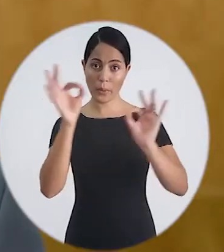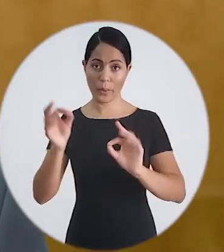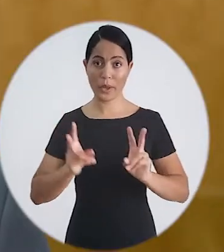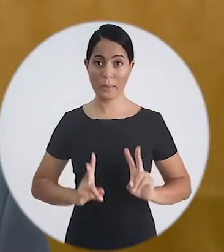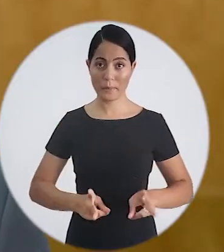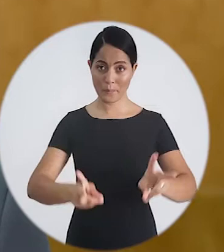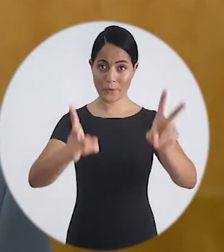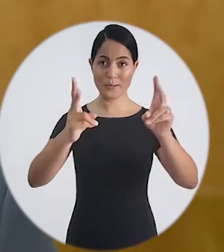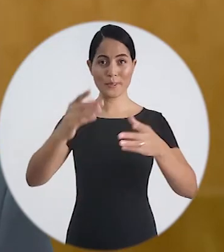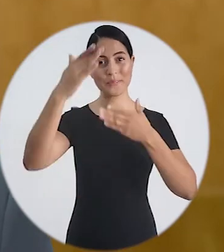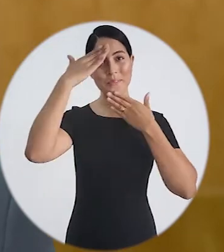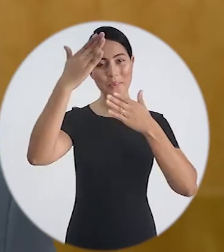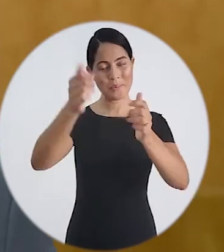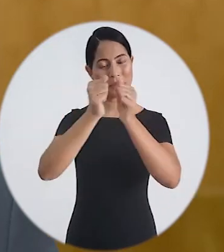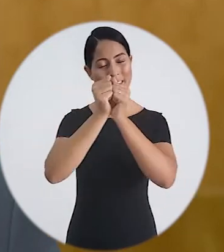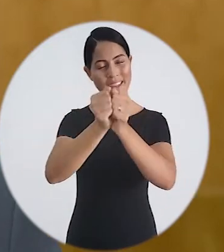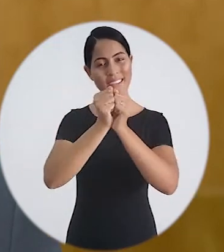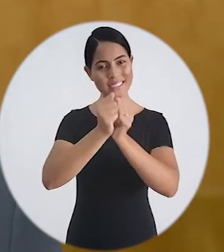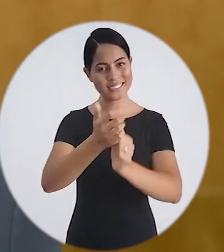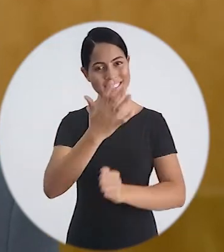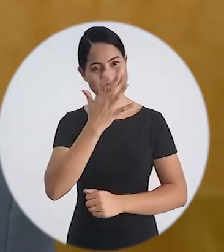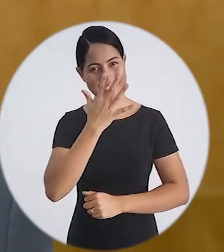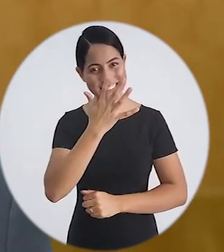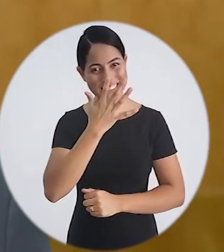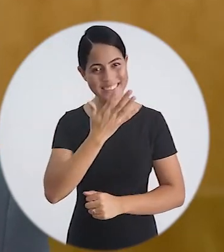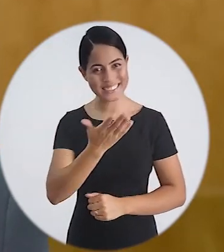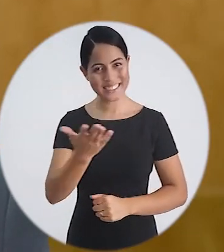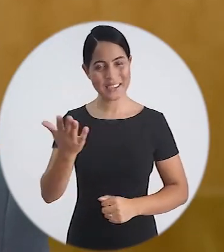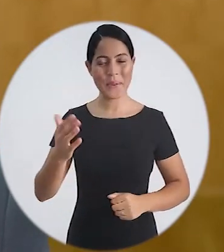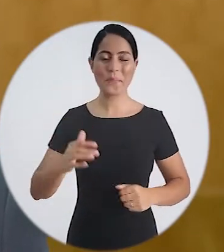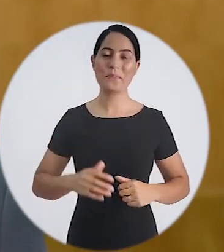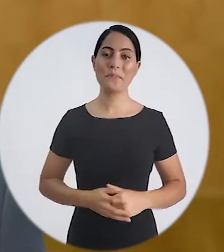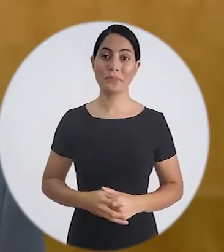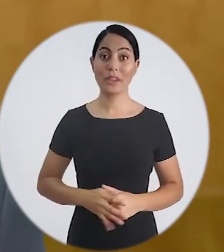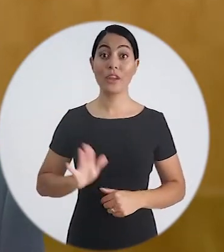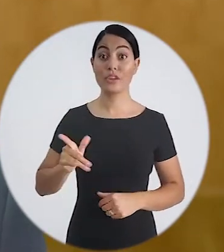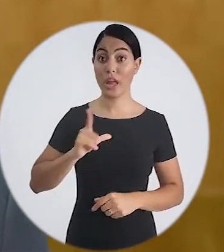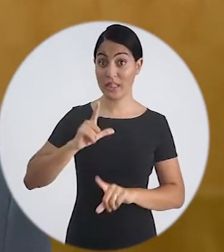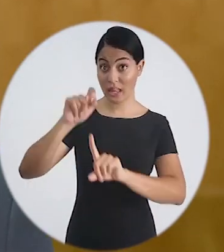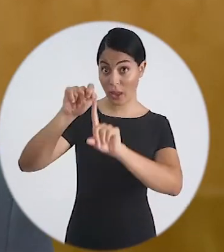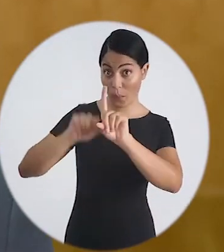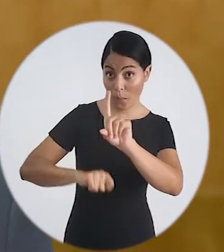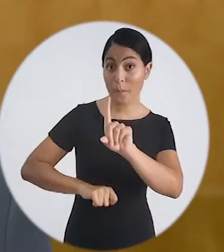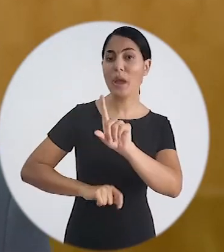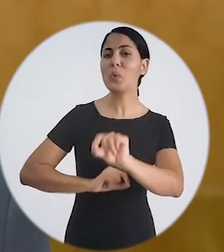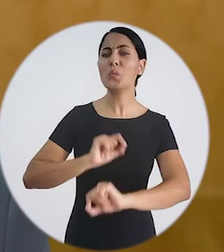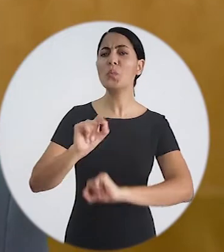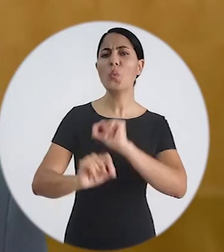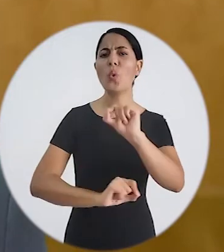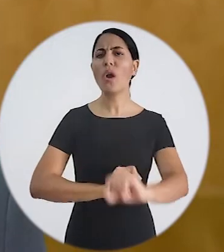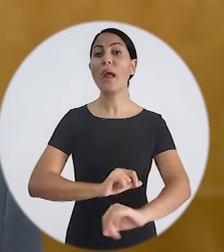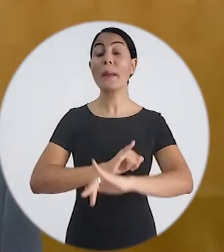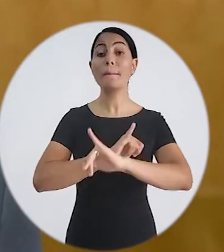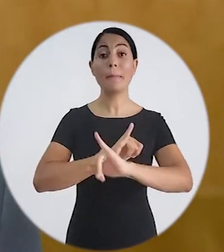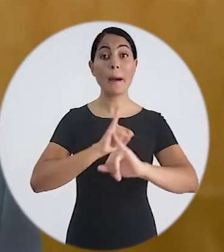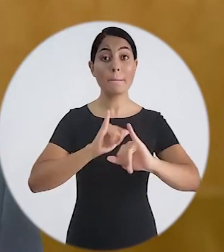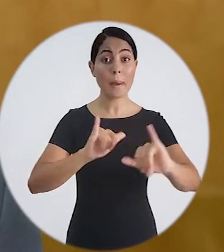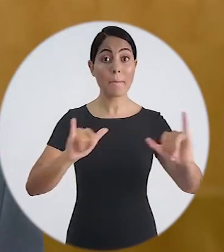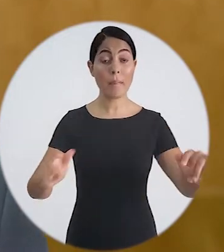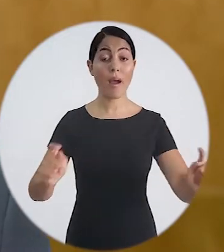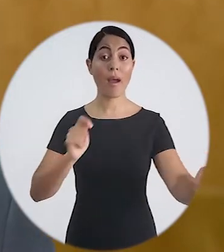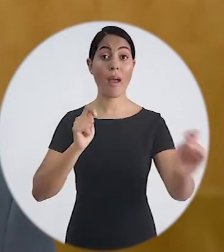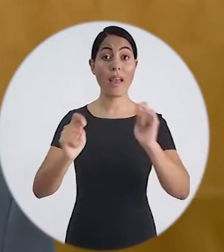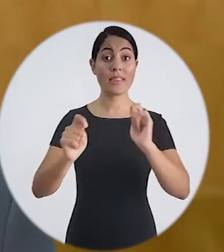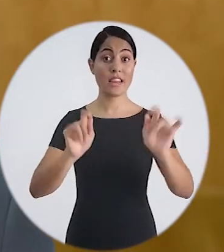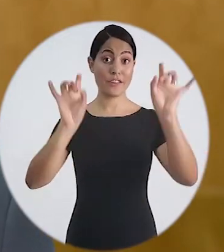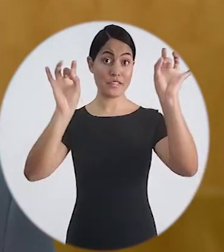Voltamos do intervalo. Muito obrigado pela sua companhia. Há um mês nós estamos apresentando aqui no programa